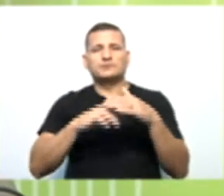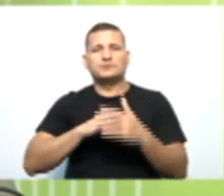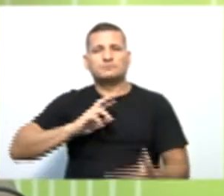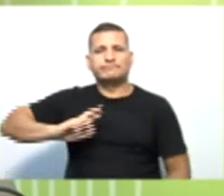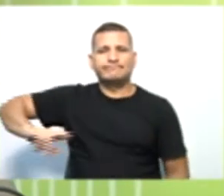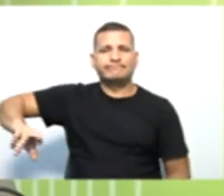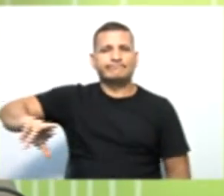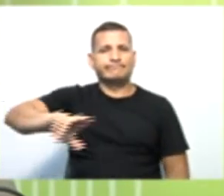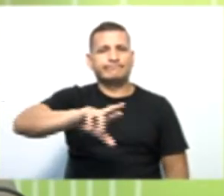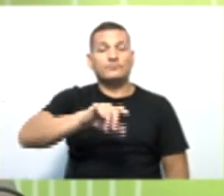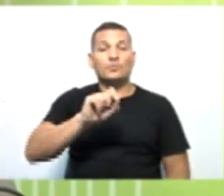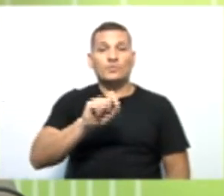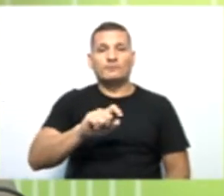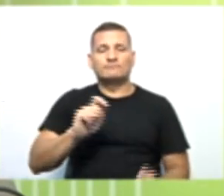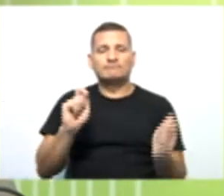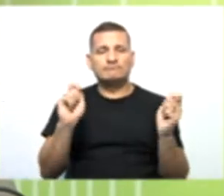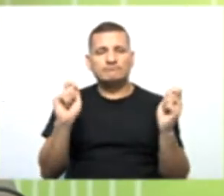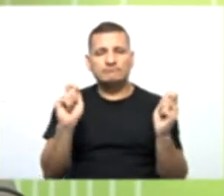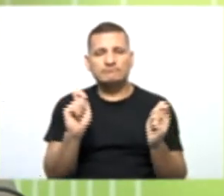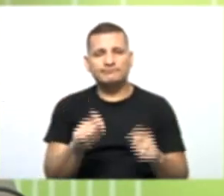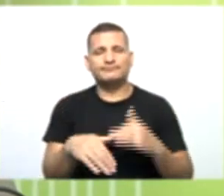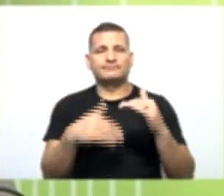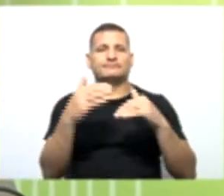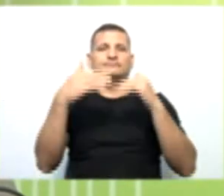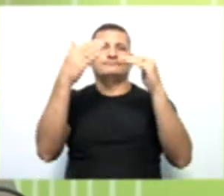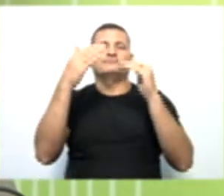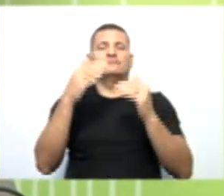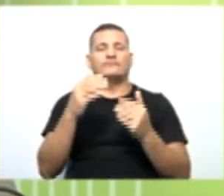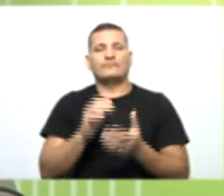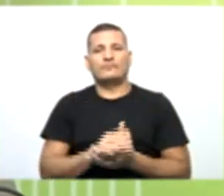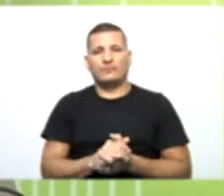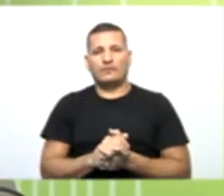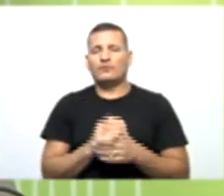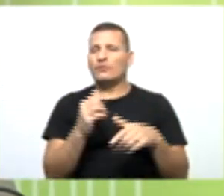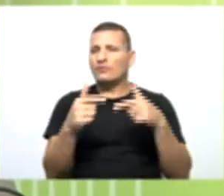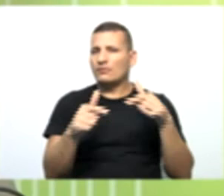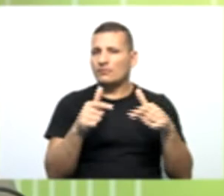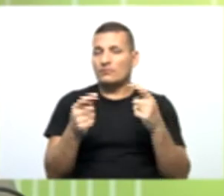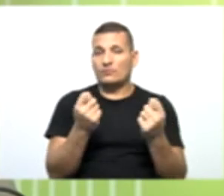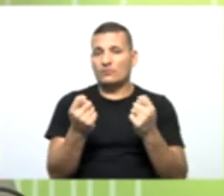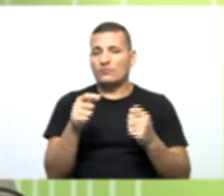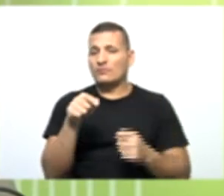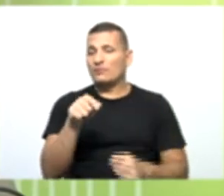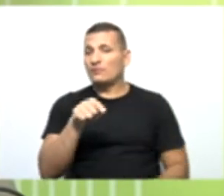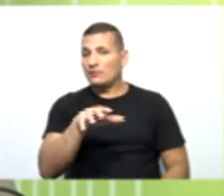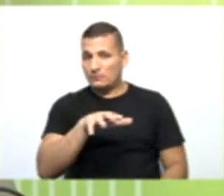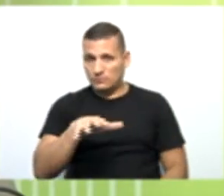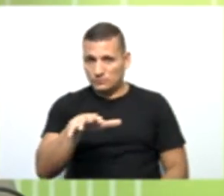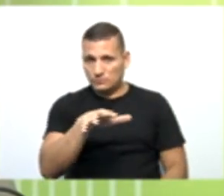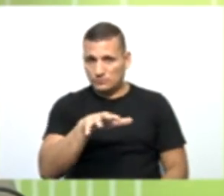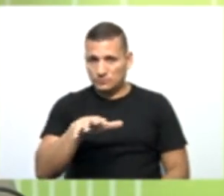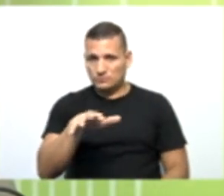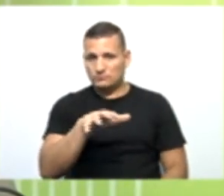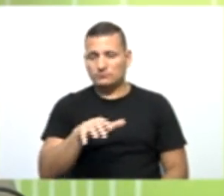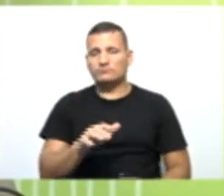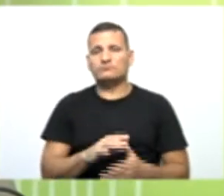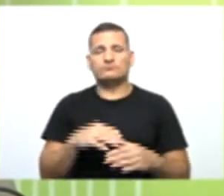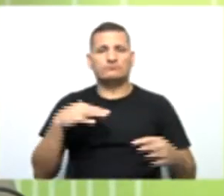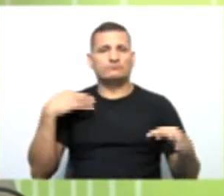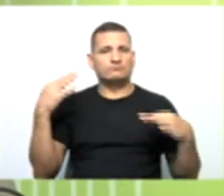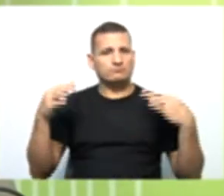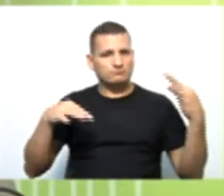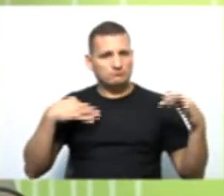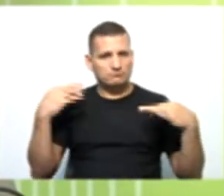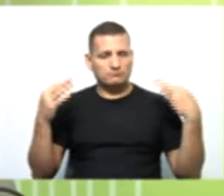para potencializar uma dada atividade econômica naquela localidade. O turismo, a gente